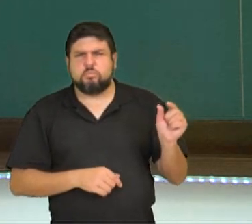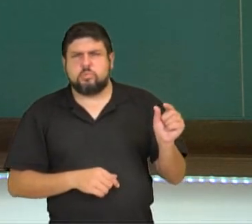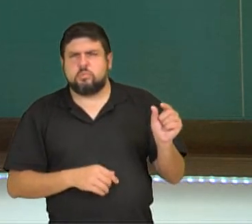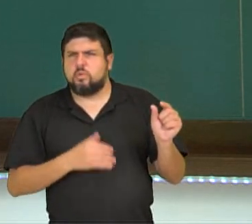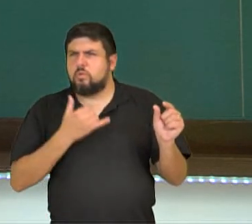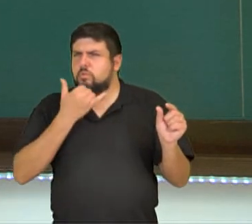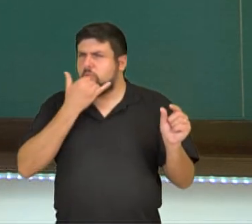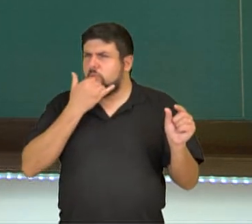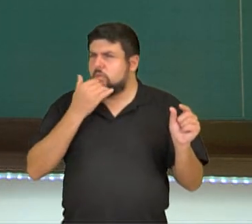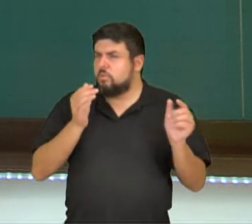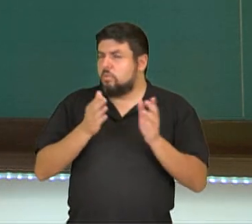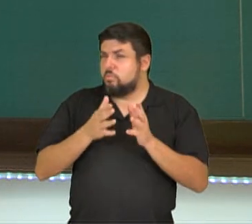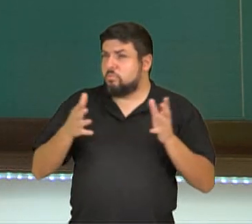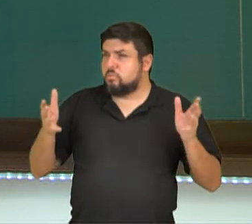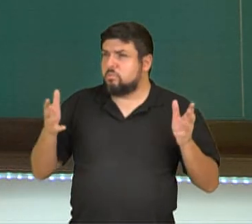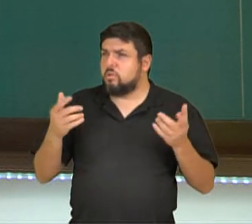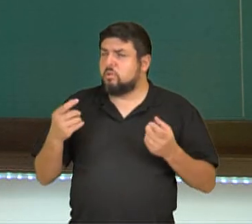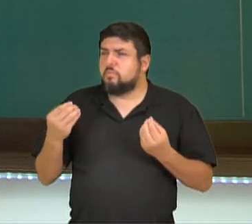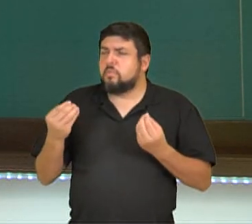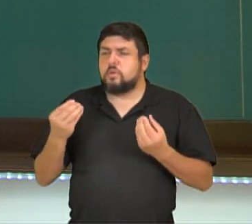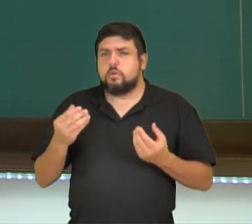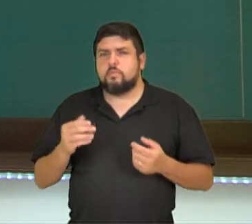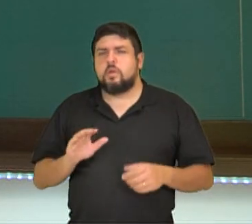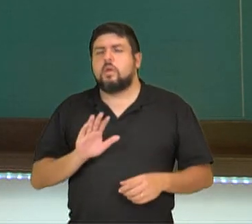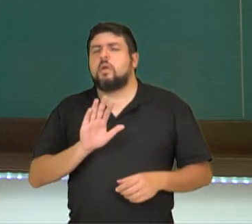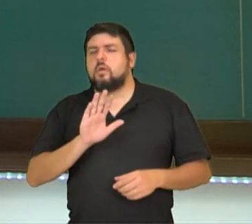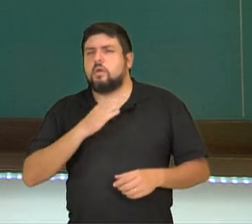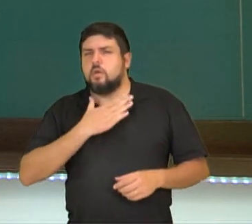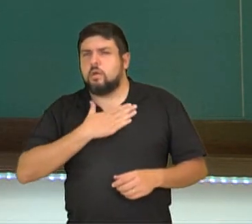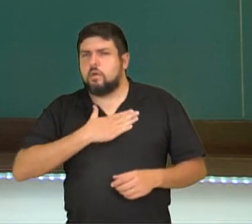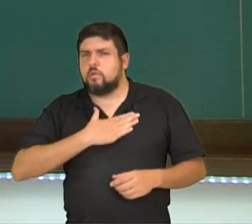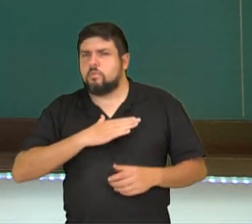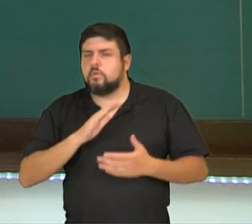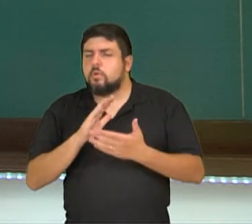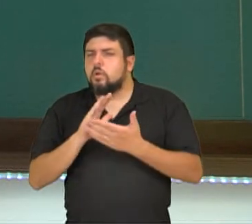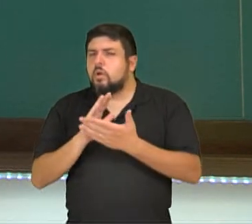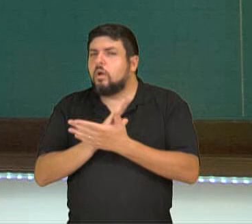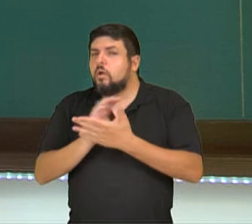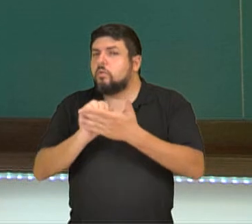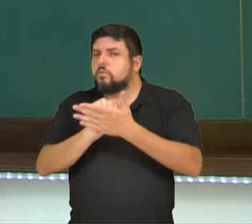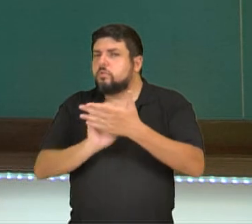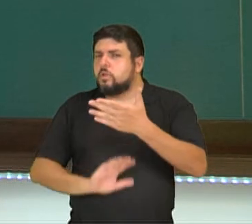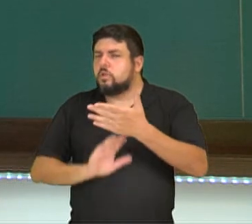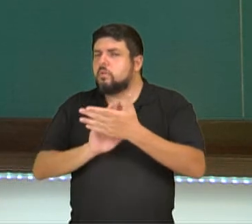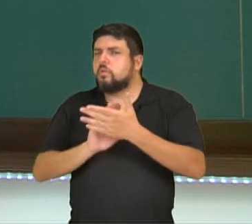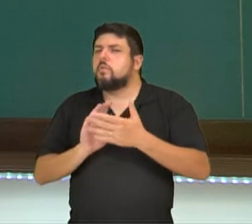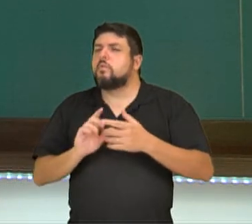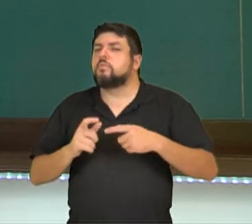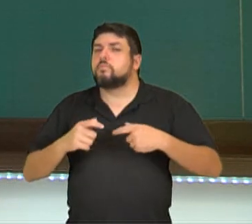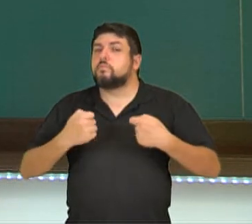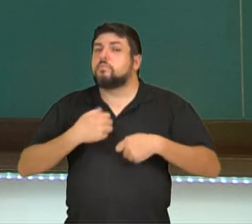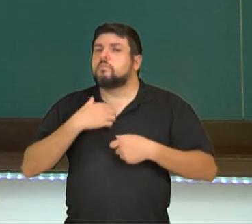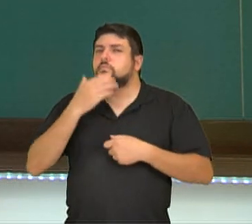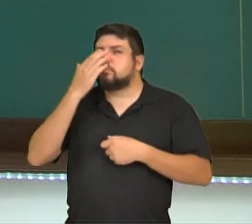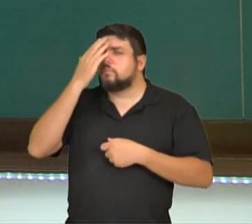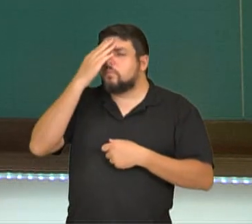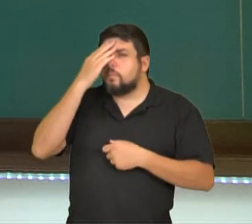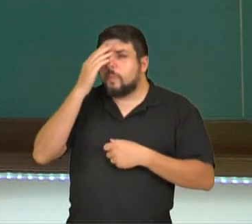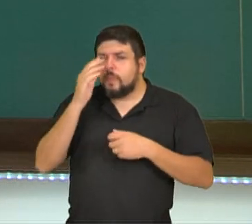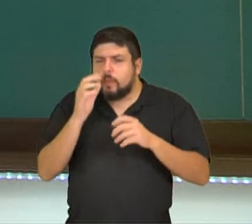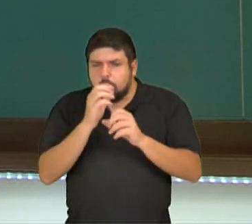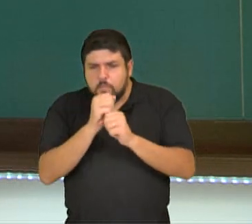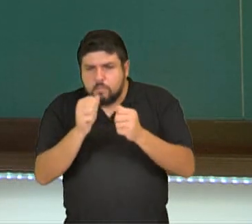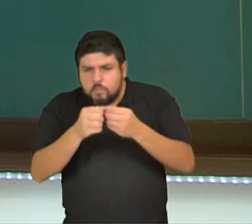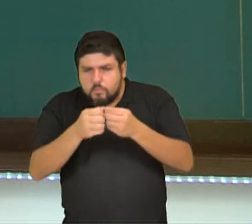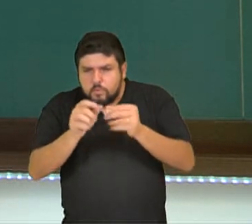coisa grande? No meio de exercícios, vai ser muito útil você fatorar para conseguir